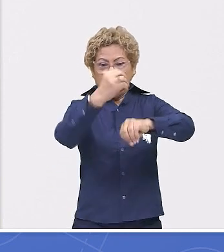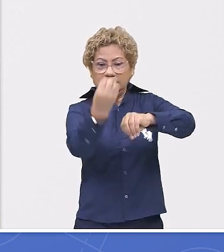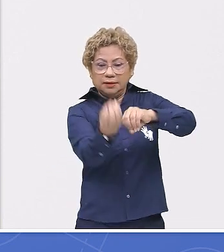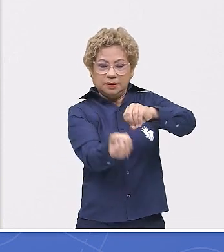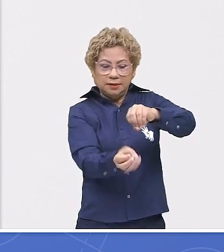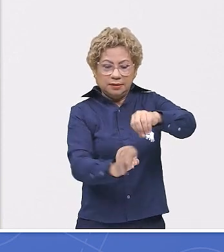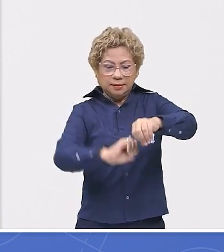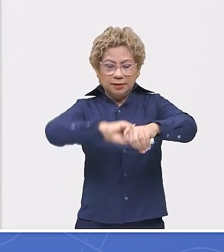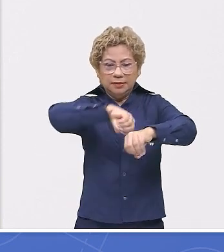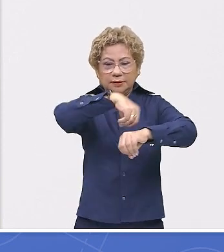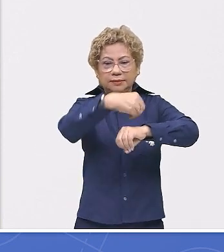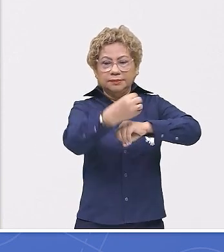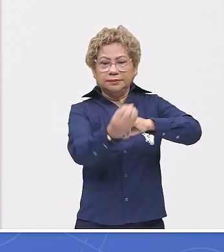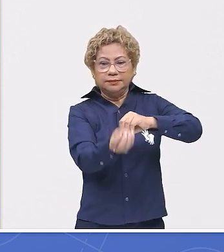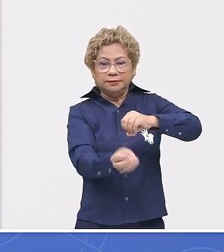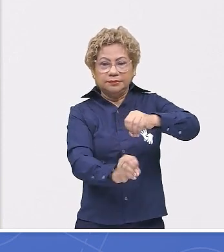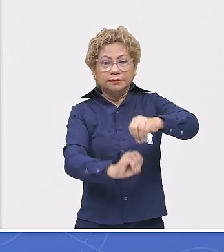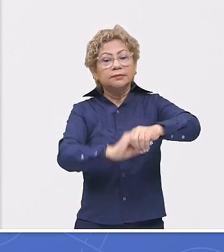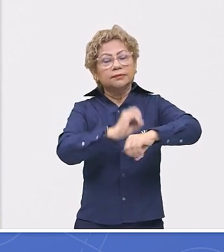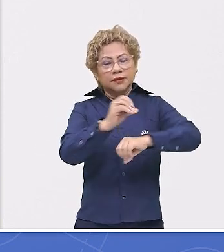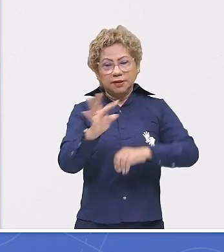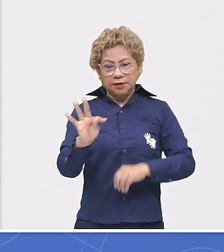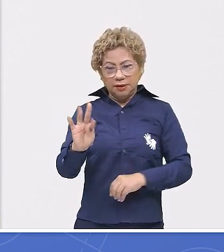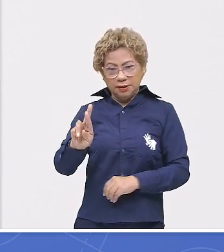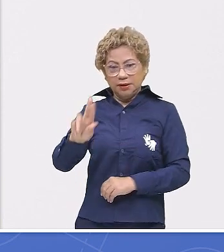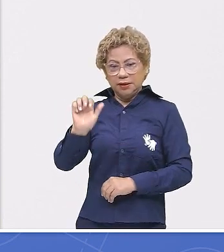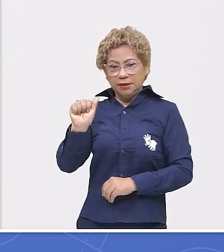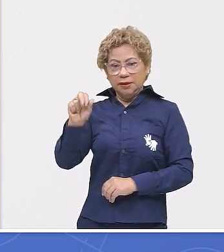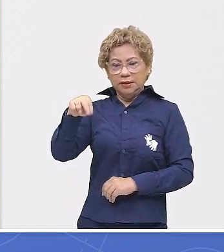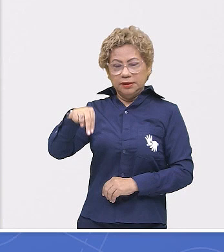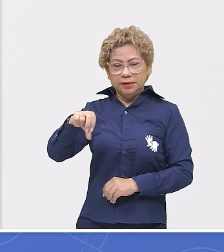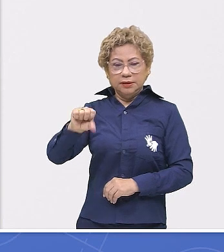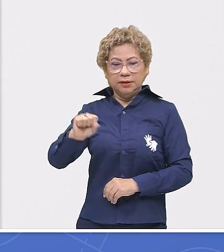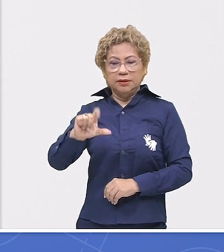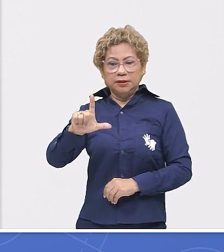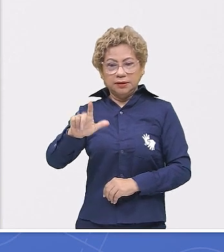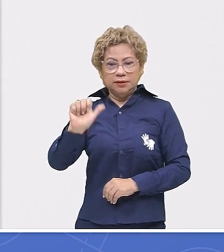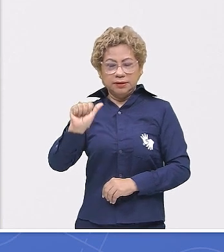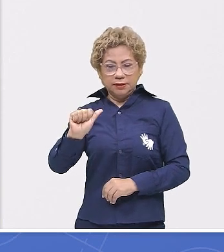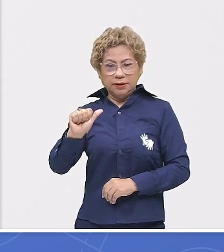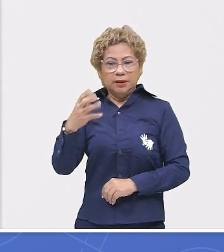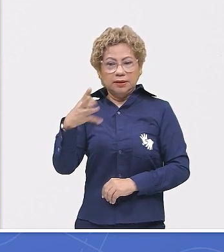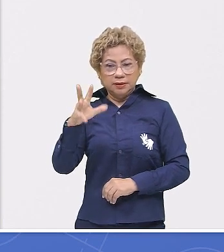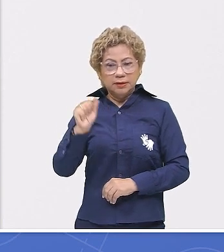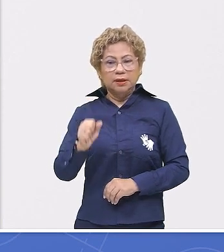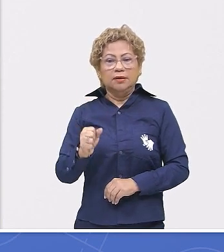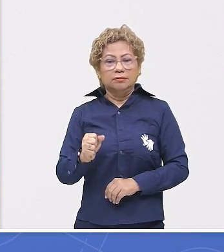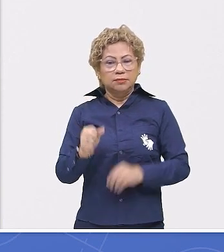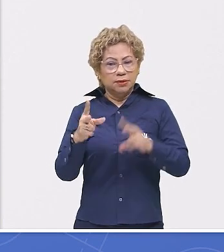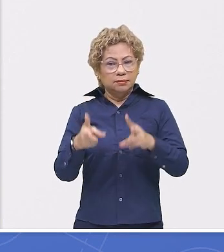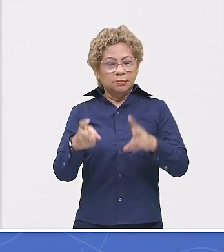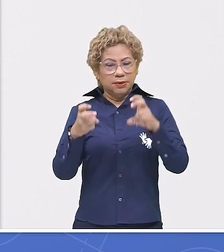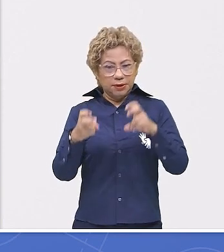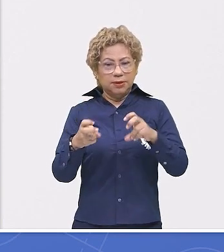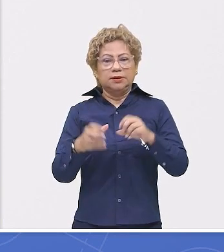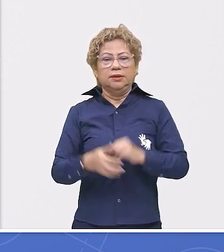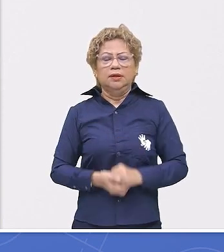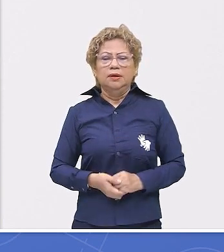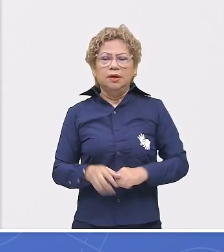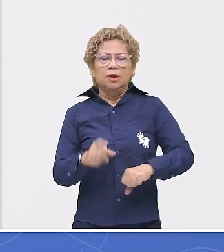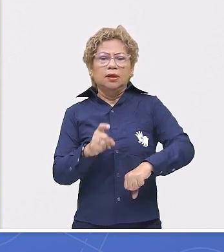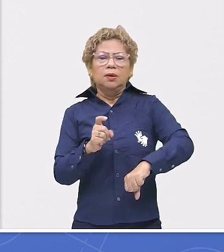de translação, tá? Que vai ser esses movimentos que a gente está observando aqui na imagem, mas vai durar